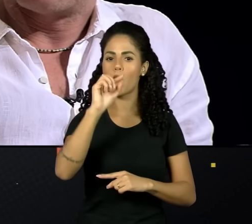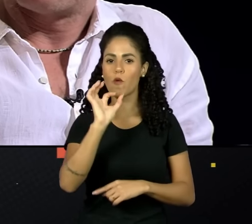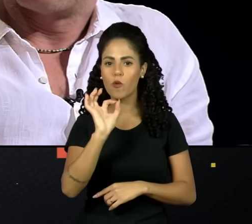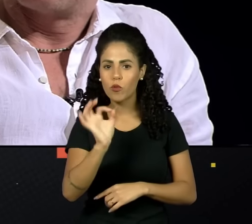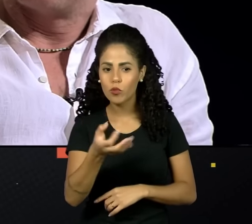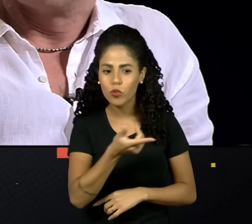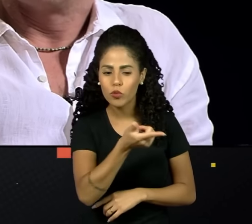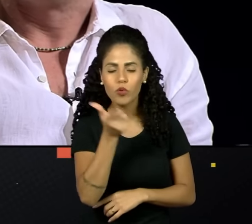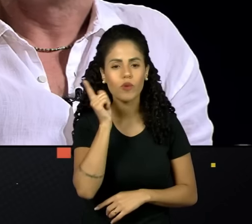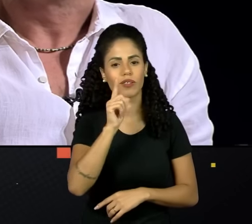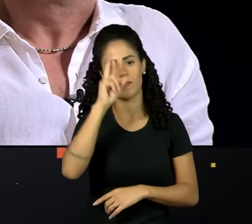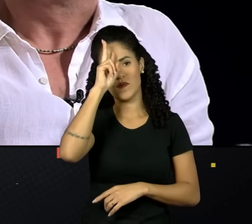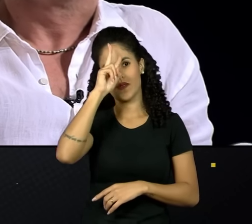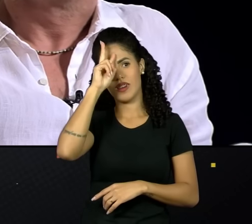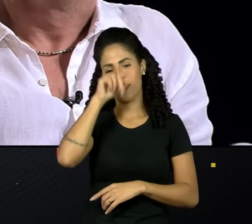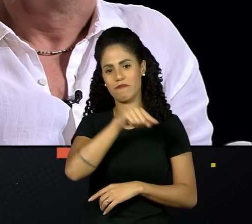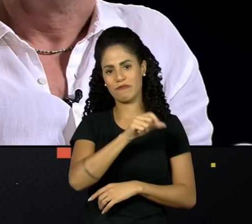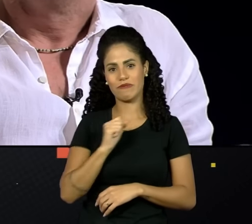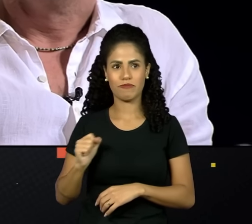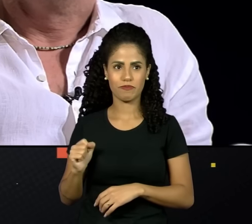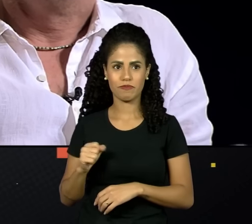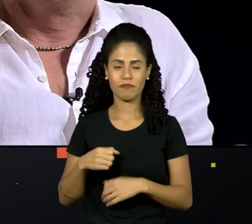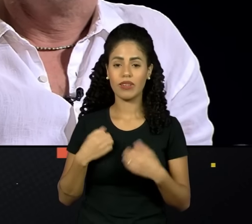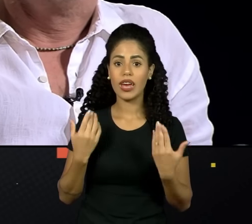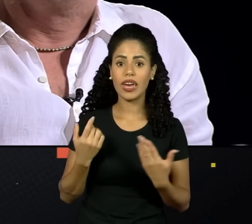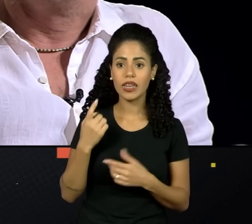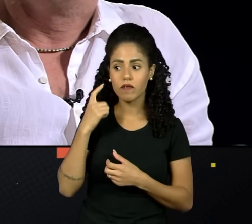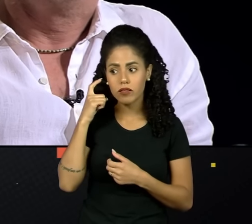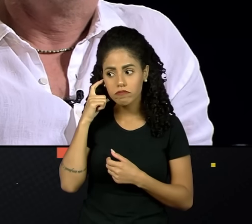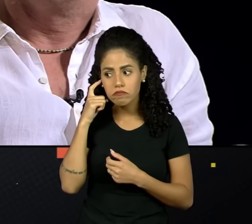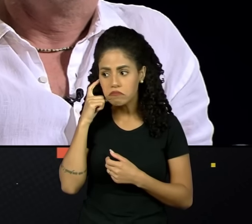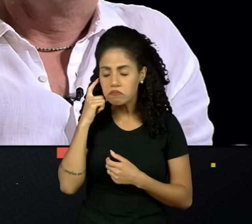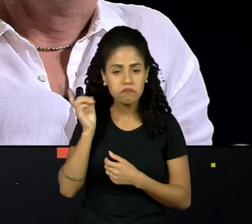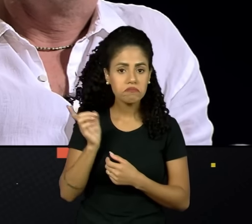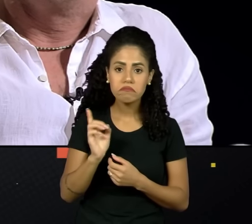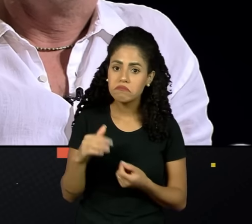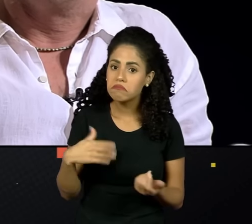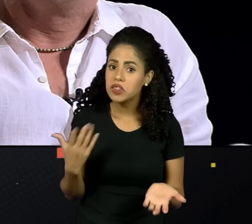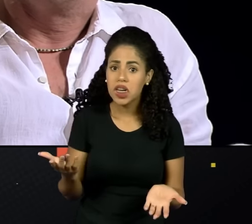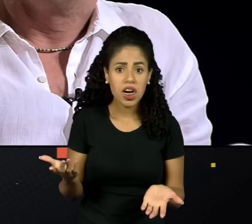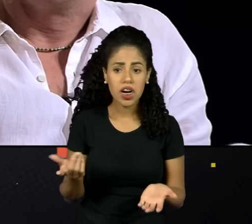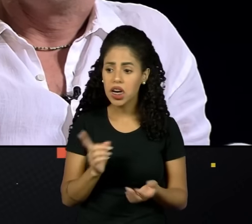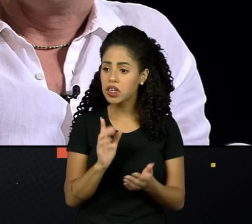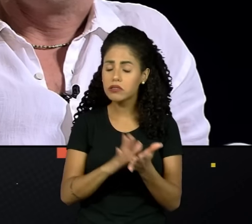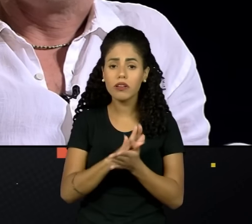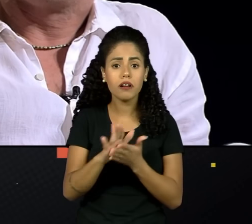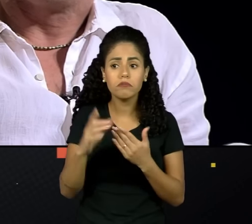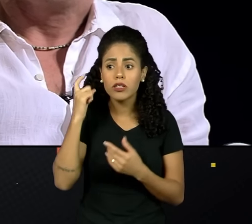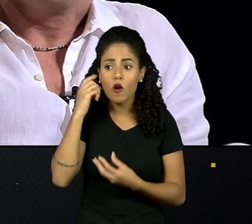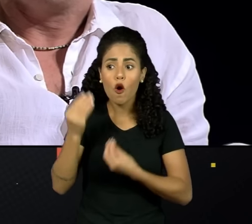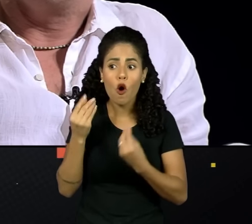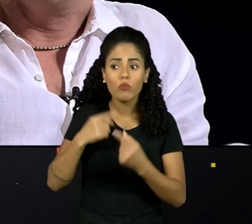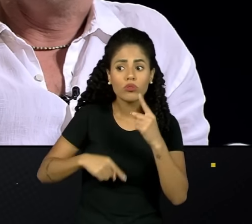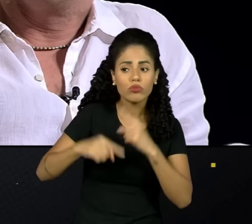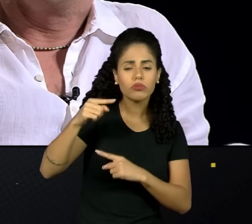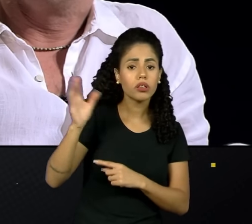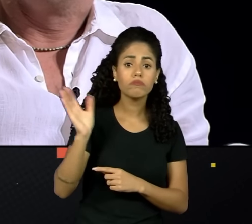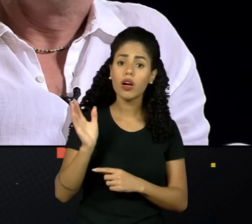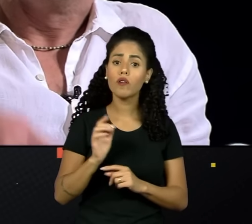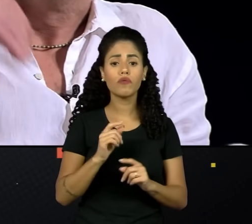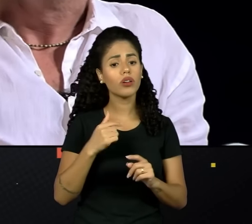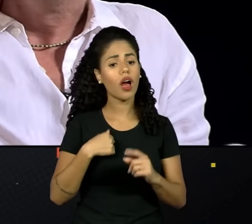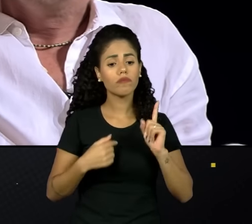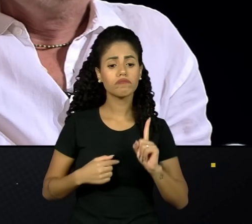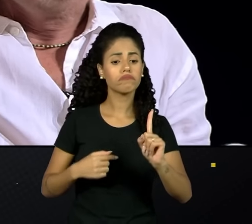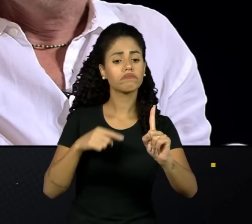eh ele não ele não tava pensando nisso ele não tava esperando por isso ele chegou ali para fazer